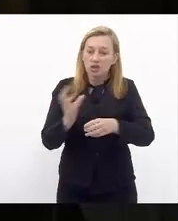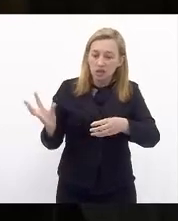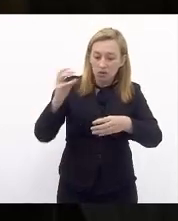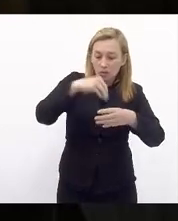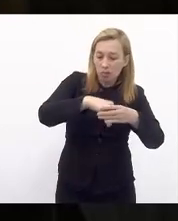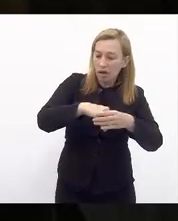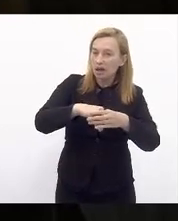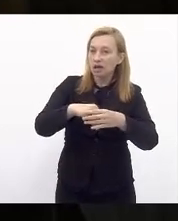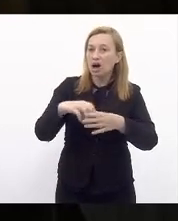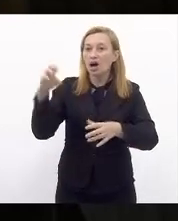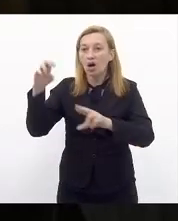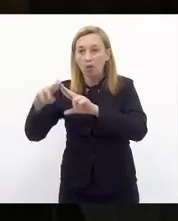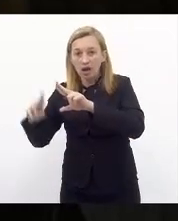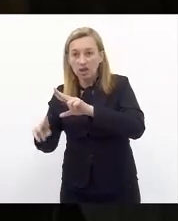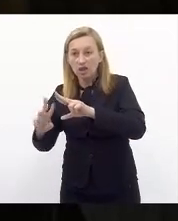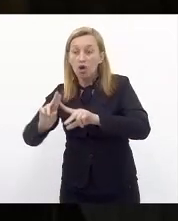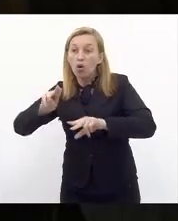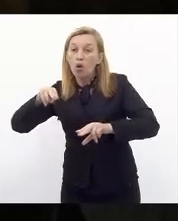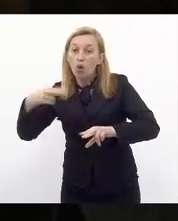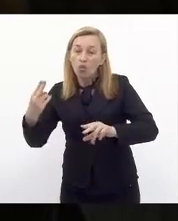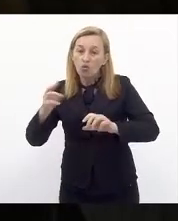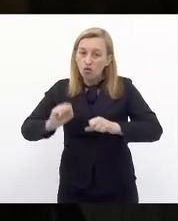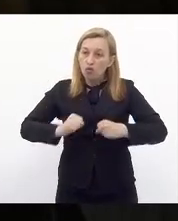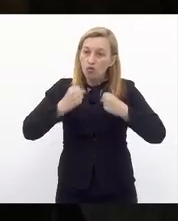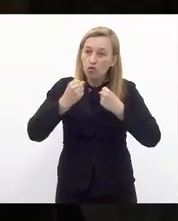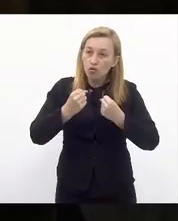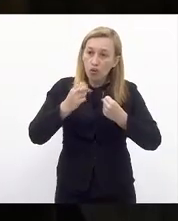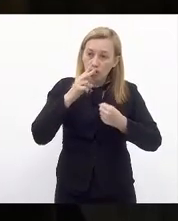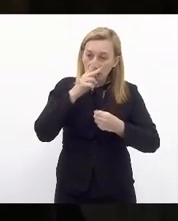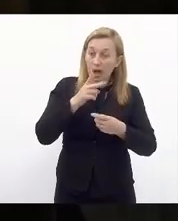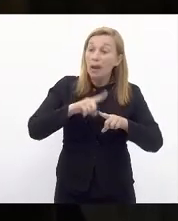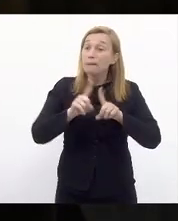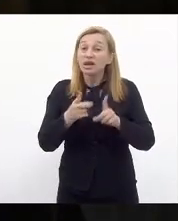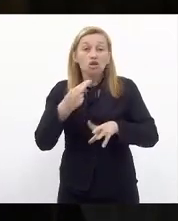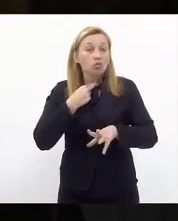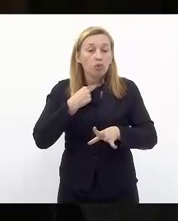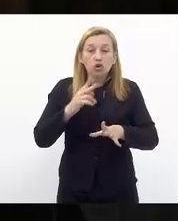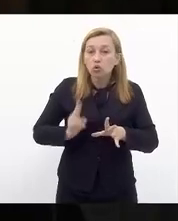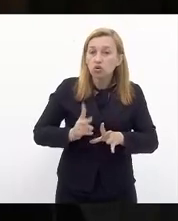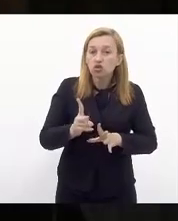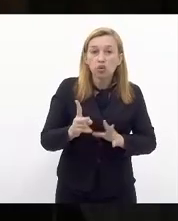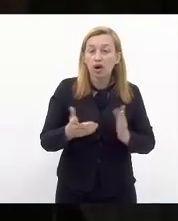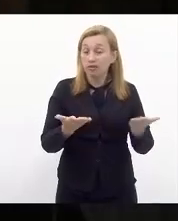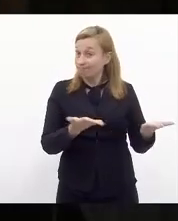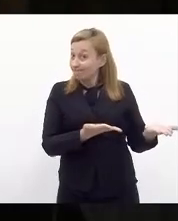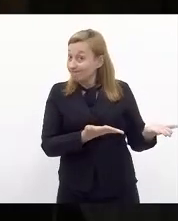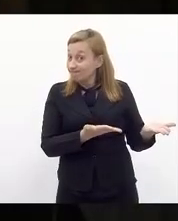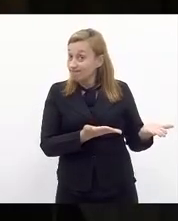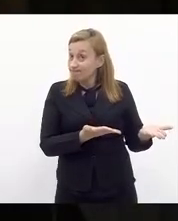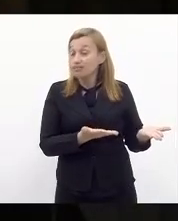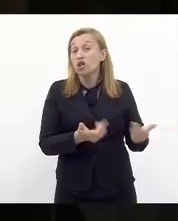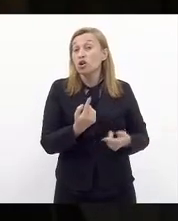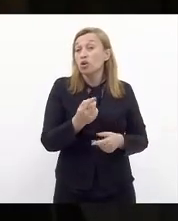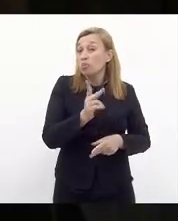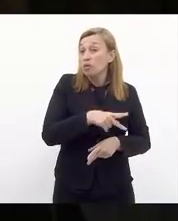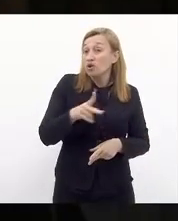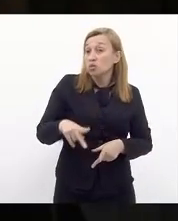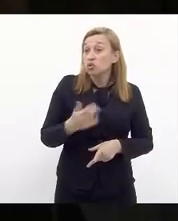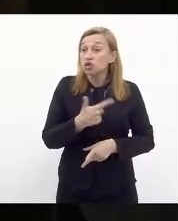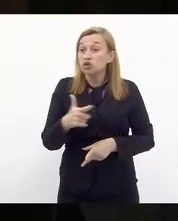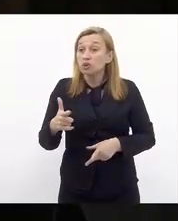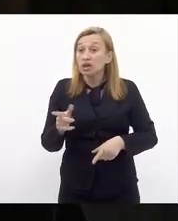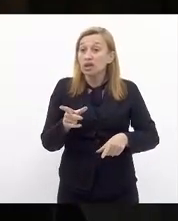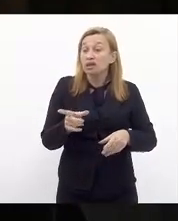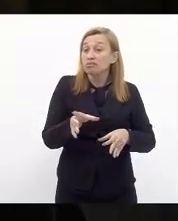incorporada ao erres ou ela pode ser fortalecida mas o que ela não pode continuar como tá os professores que não têm